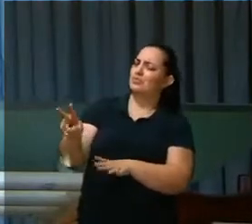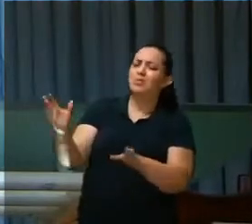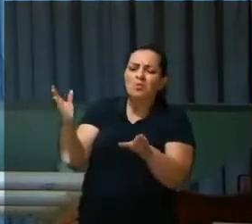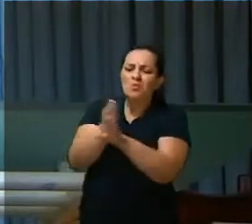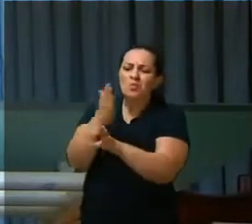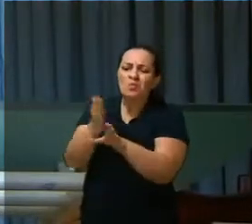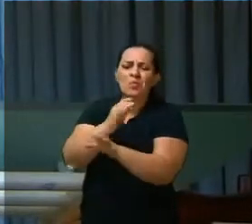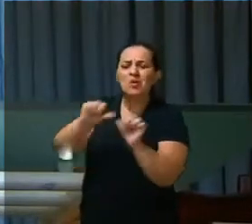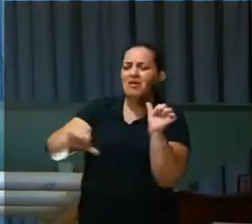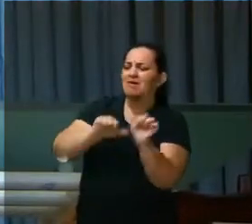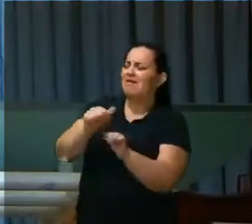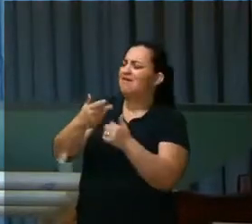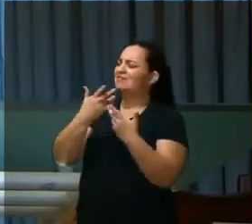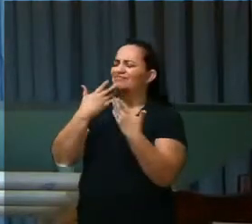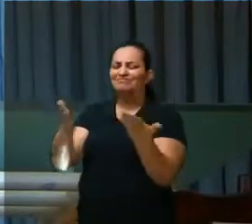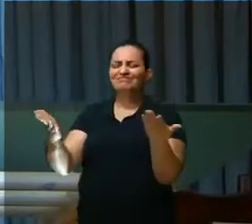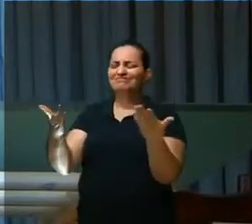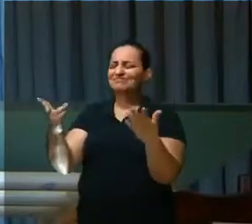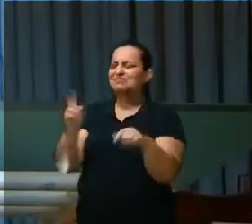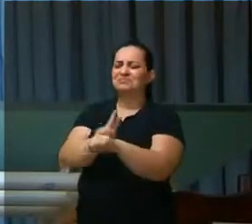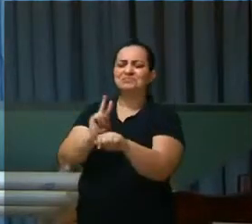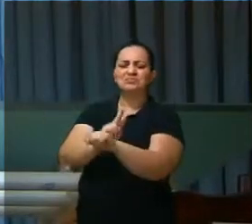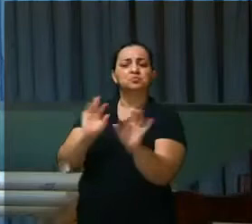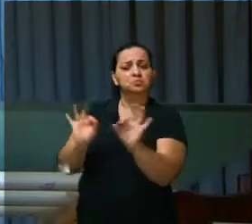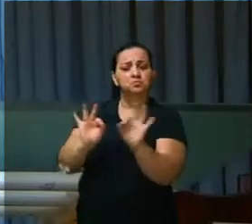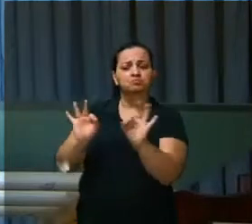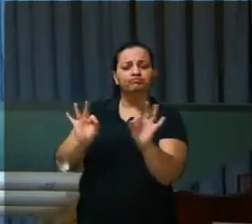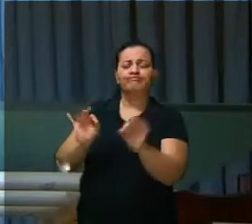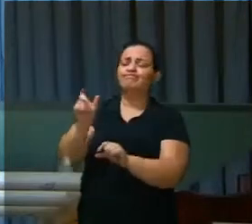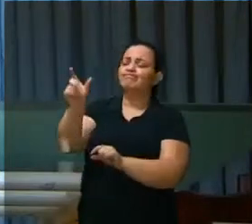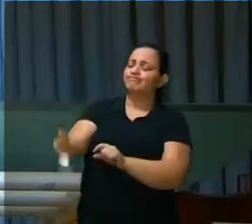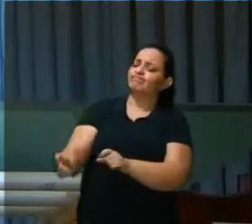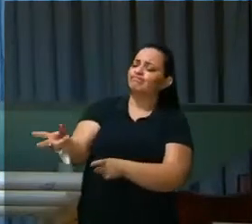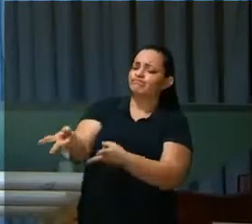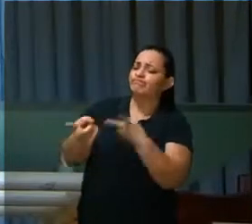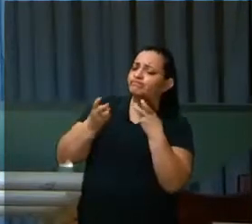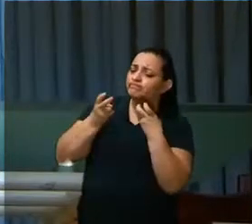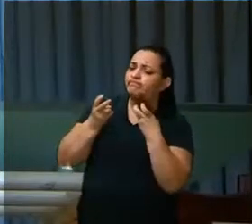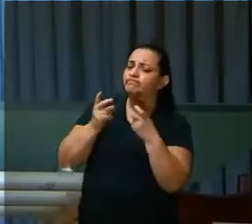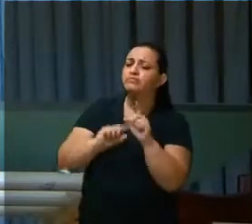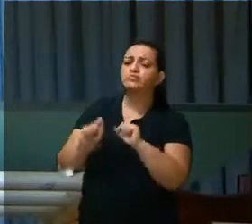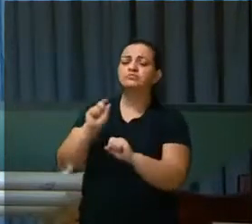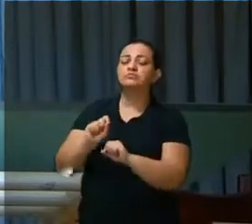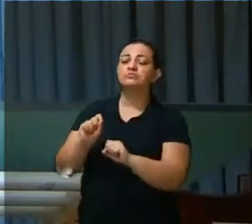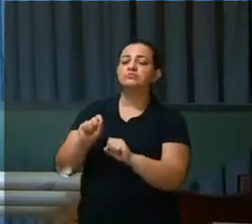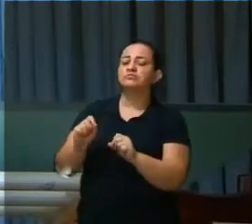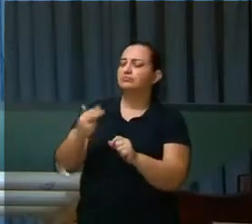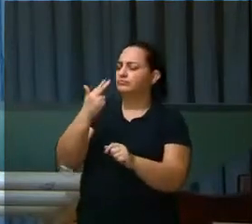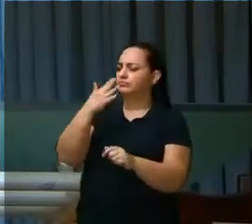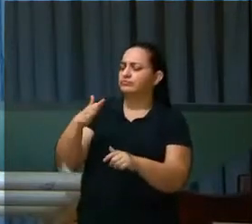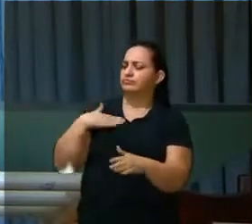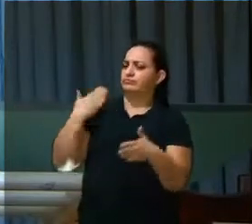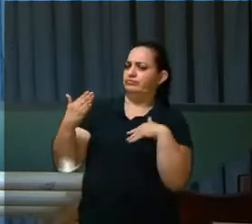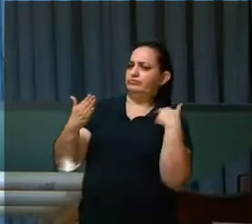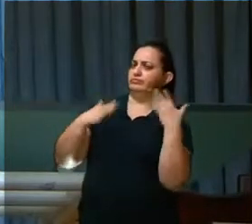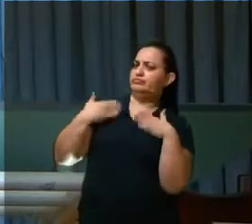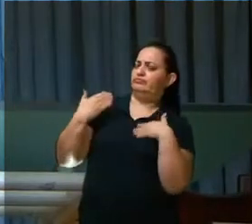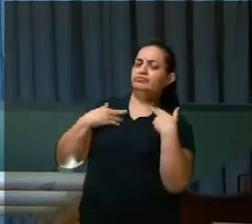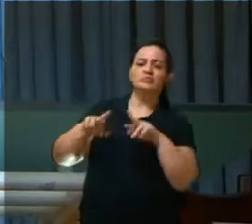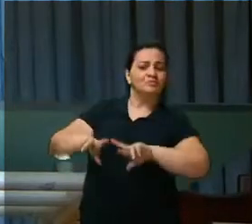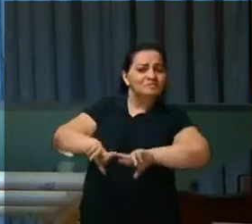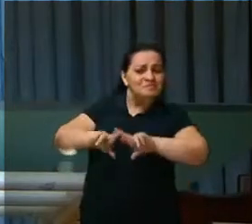totalmente relaxada descuidada você vê um contraste muito